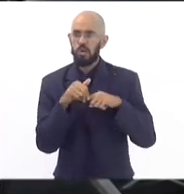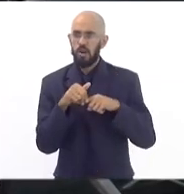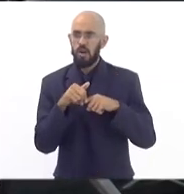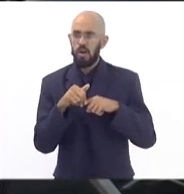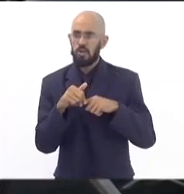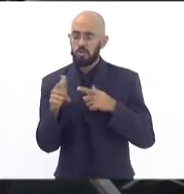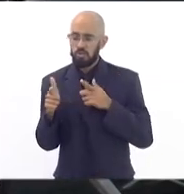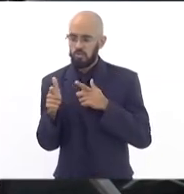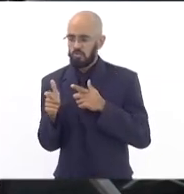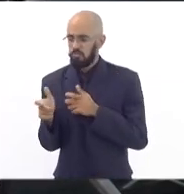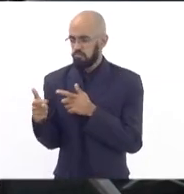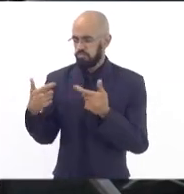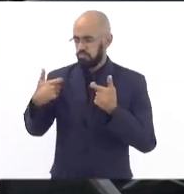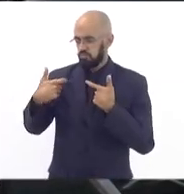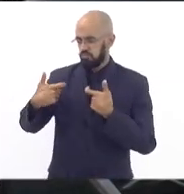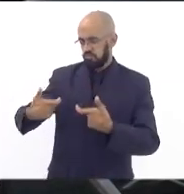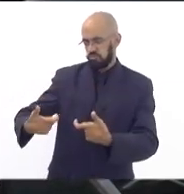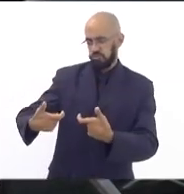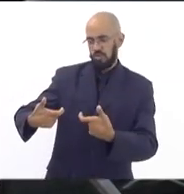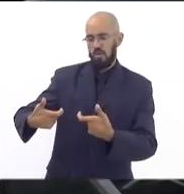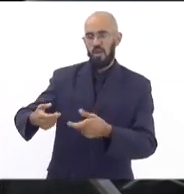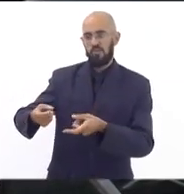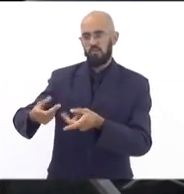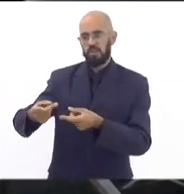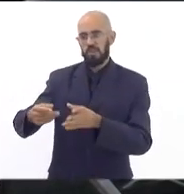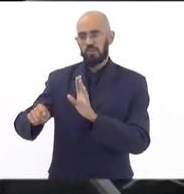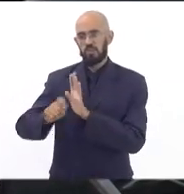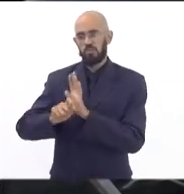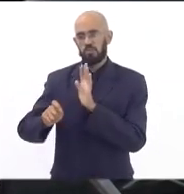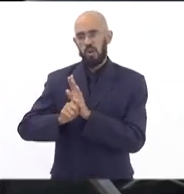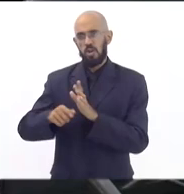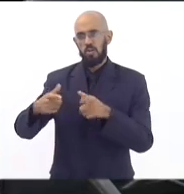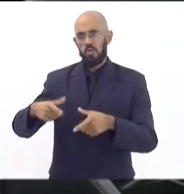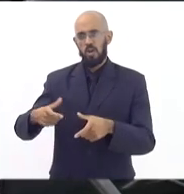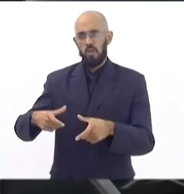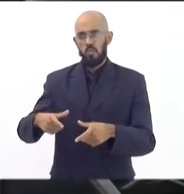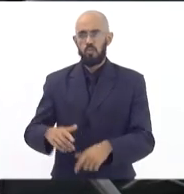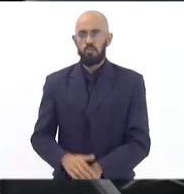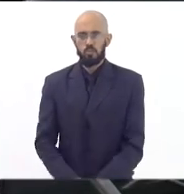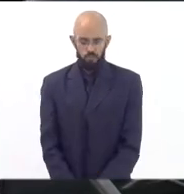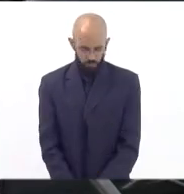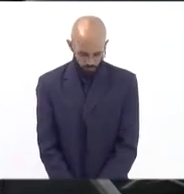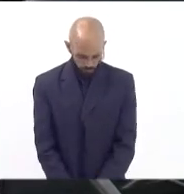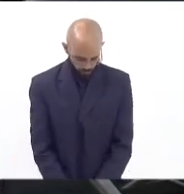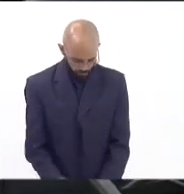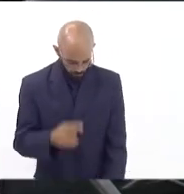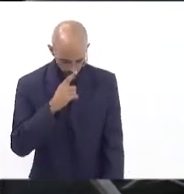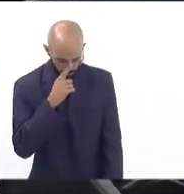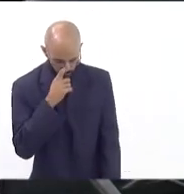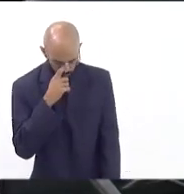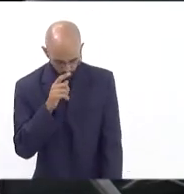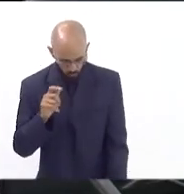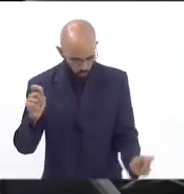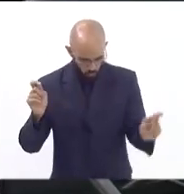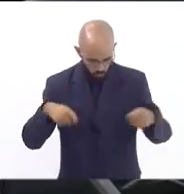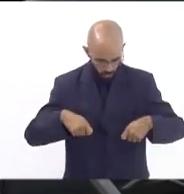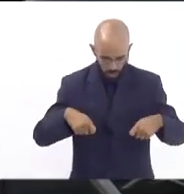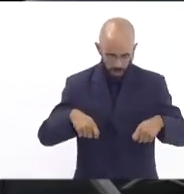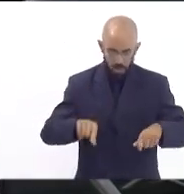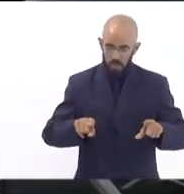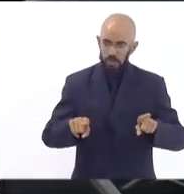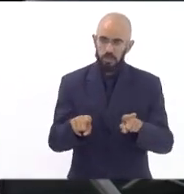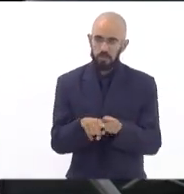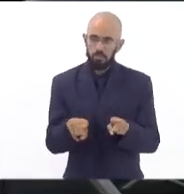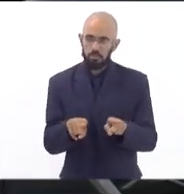de confronto com com tráfico de drogas no local não eu acho que não é saudável e não é